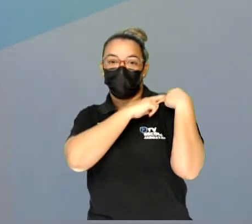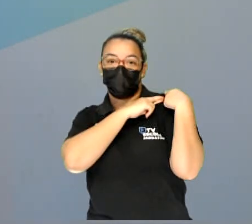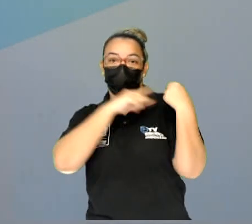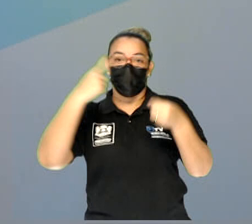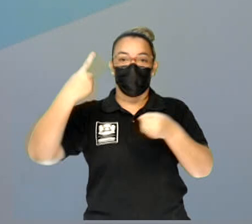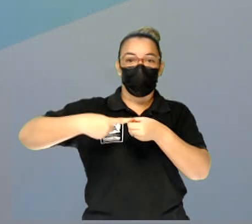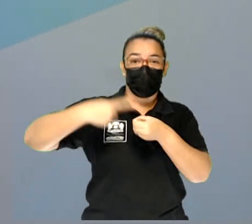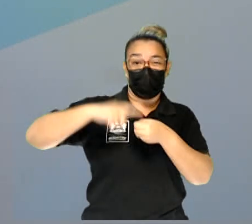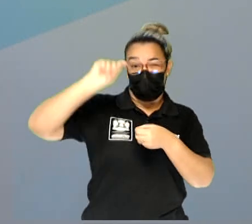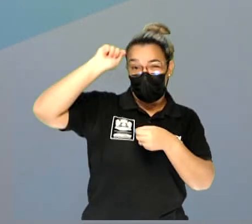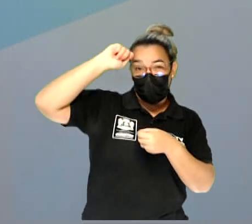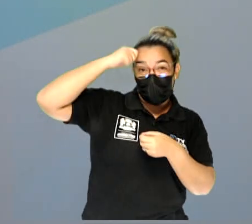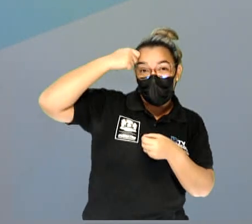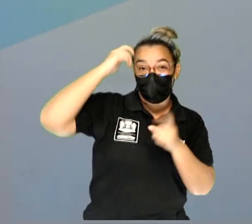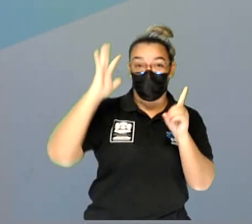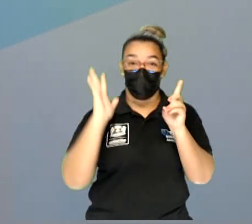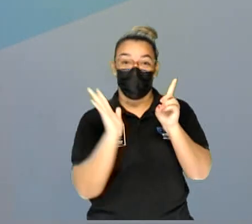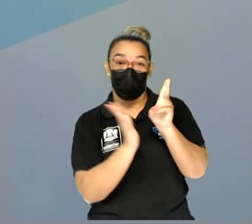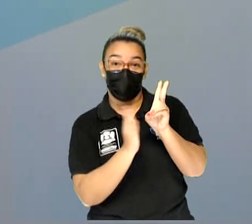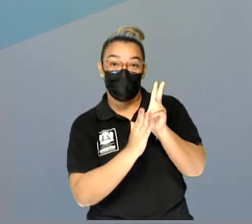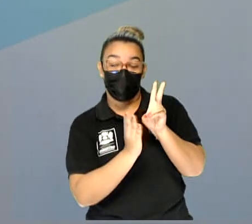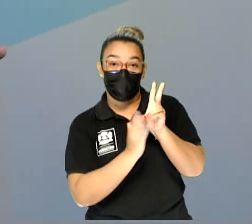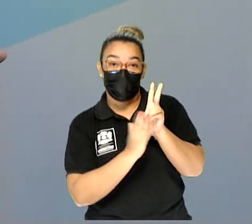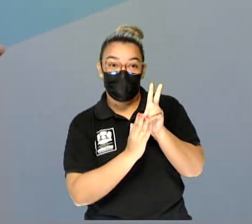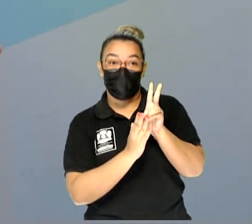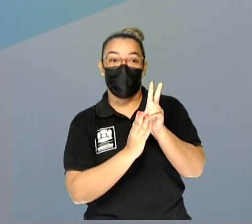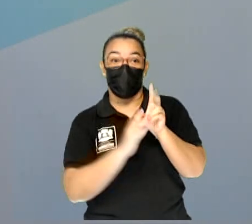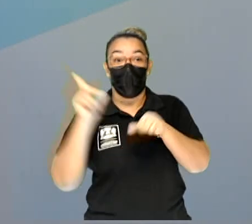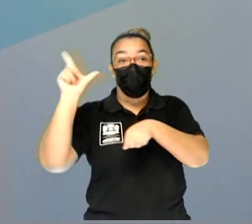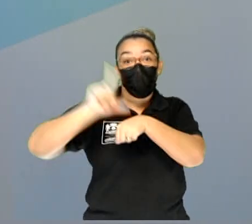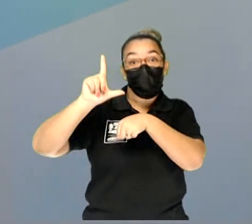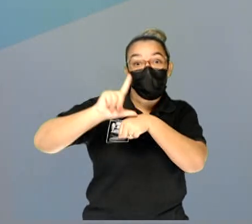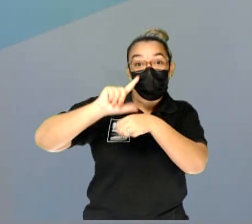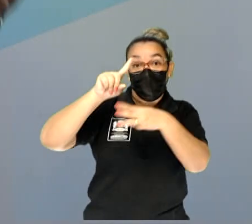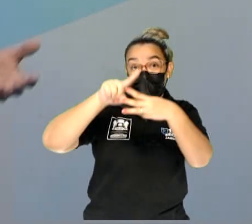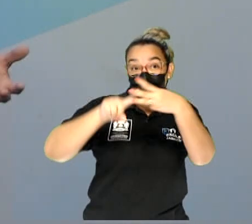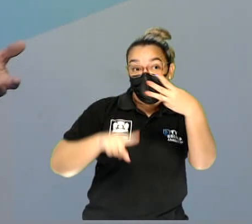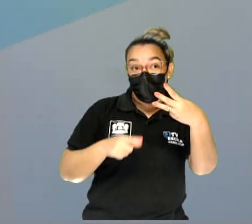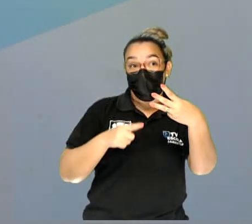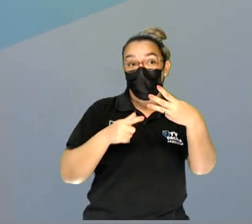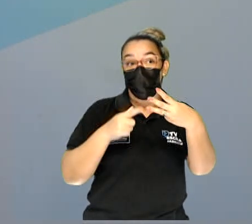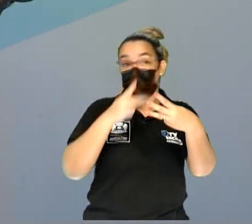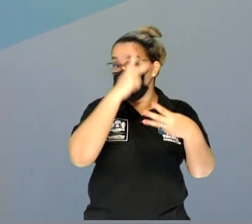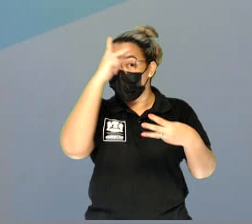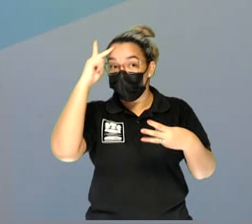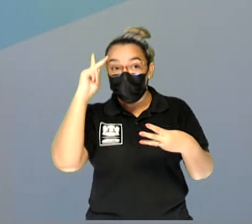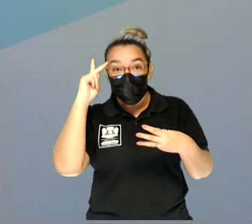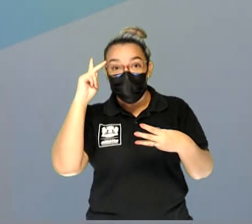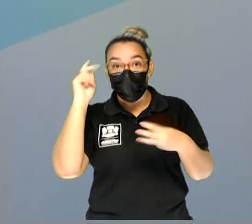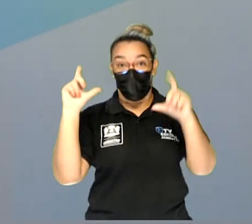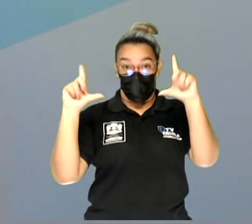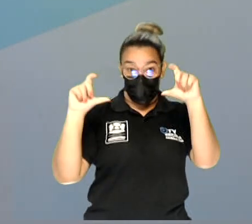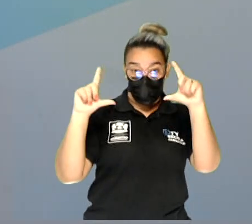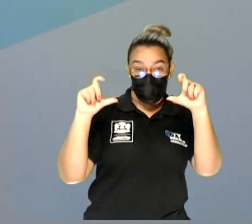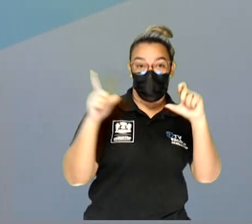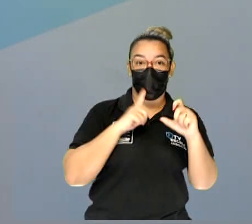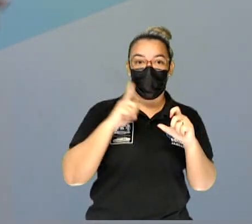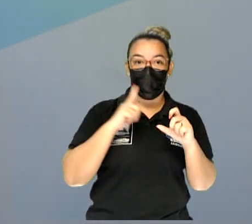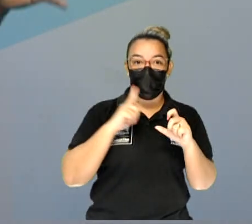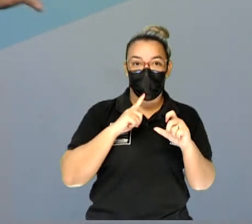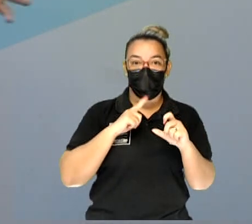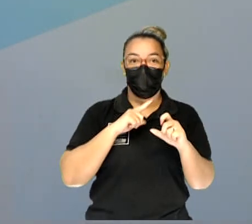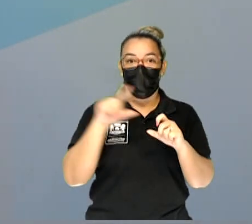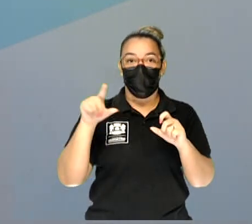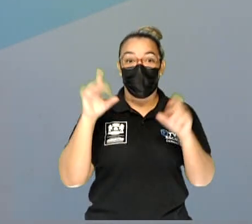Esses três grupos se uniram sob a liderança dessas três pessoas e outros mais, Nós destacamos esses 3 porque foram os comandantes